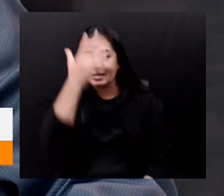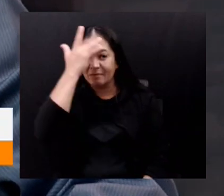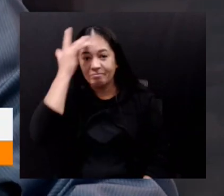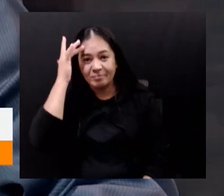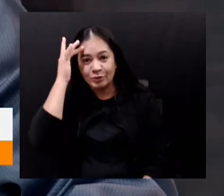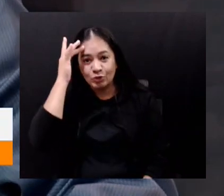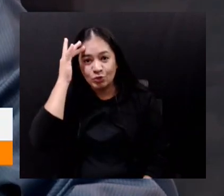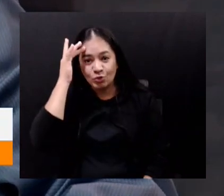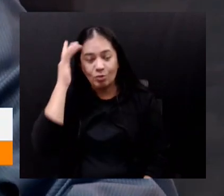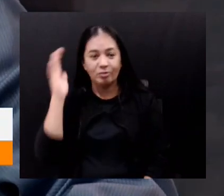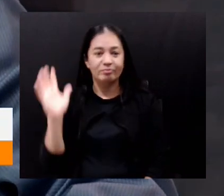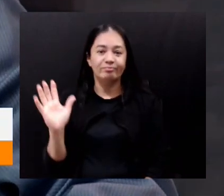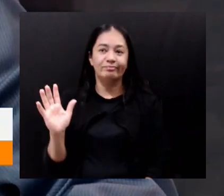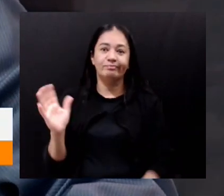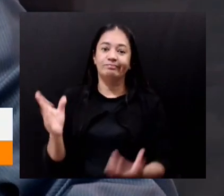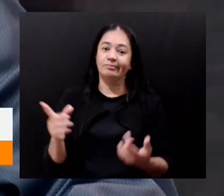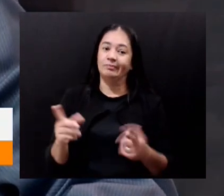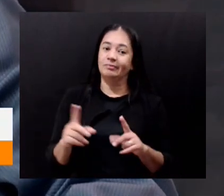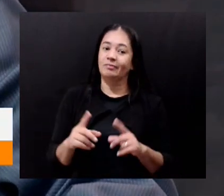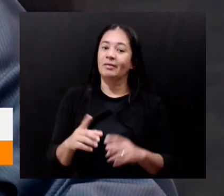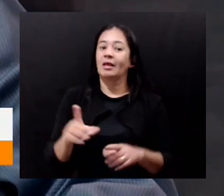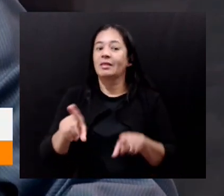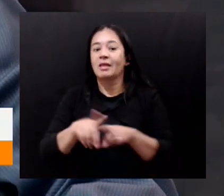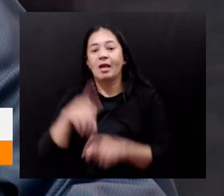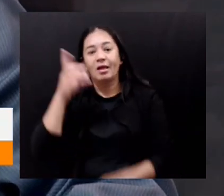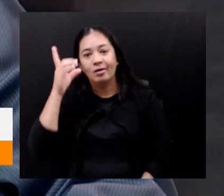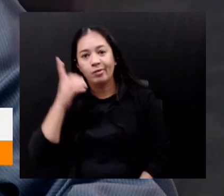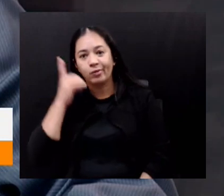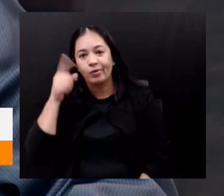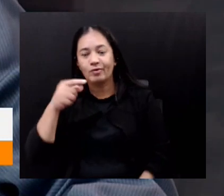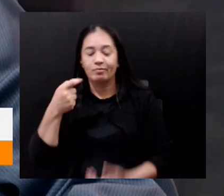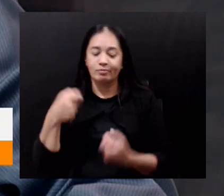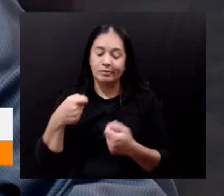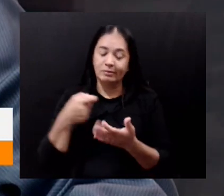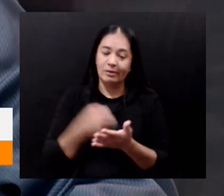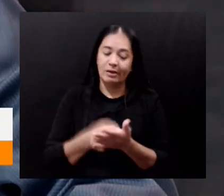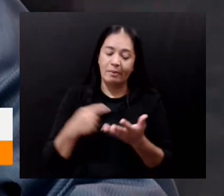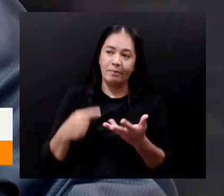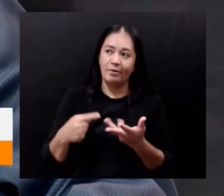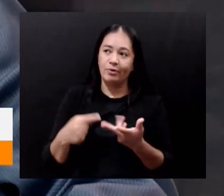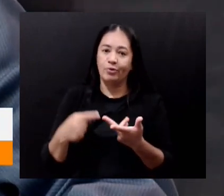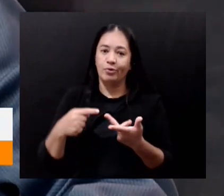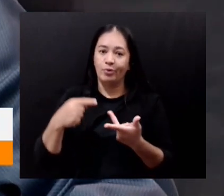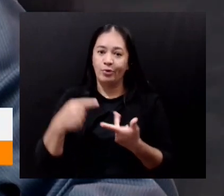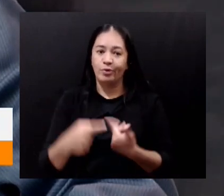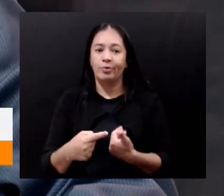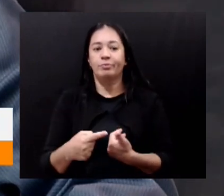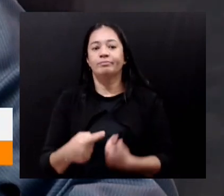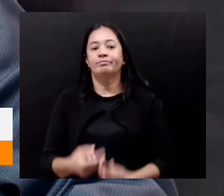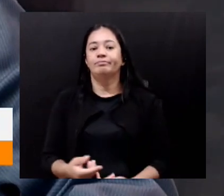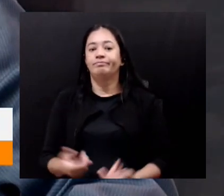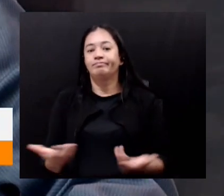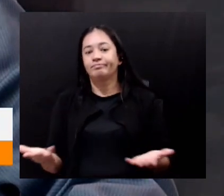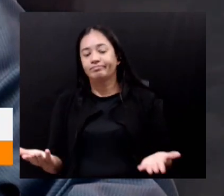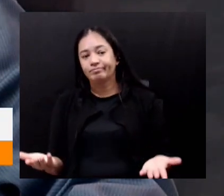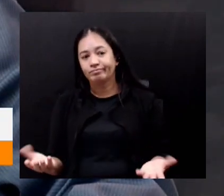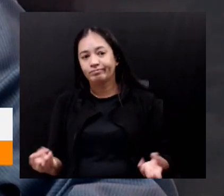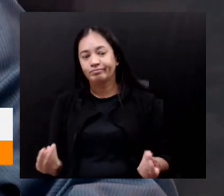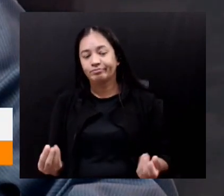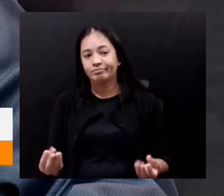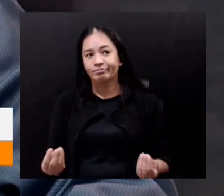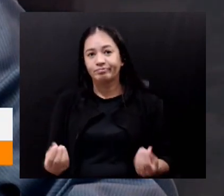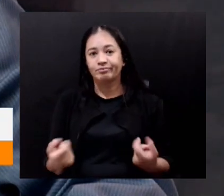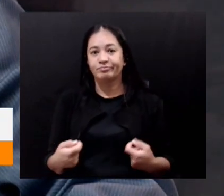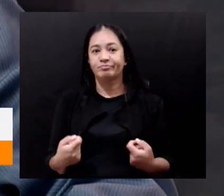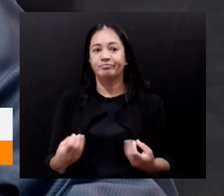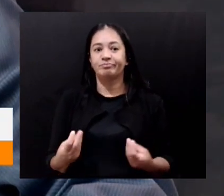Fora o advogado que você tem que pagar, etc, etc. A montagem dessa pasta que, requer,